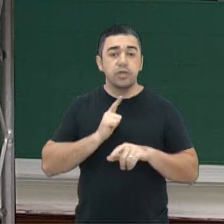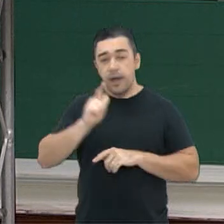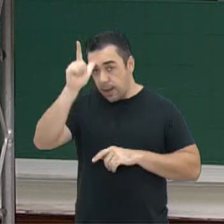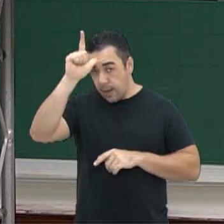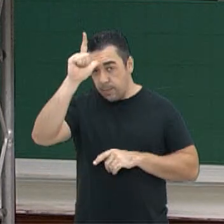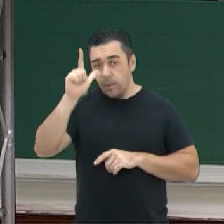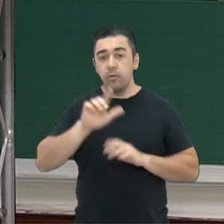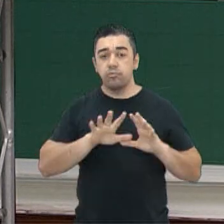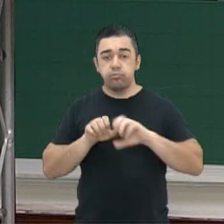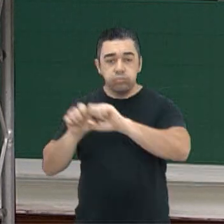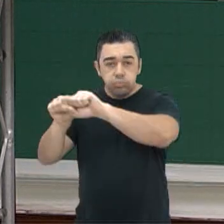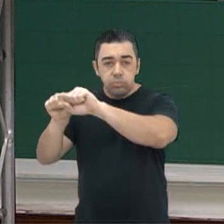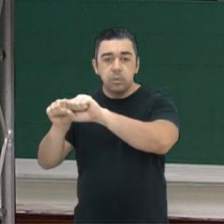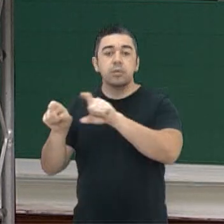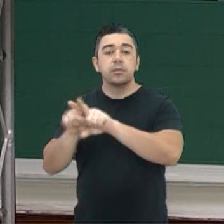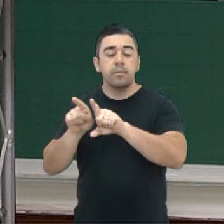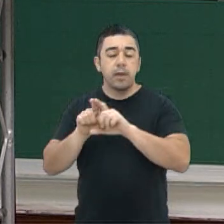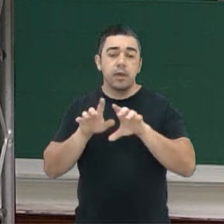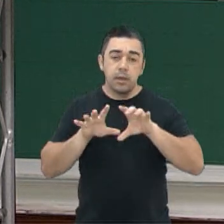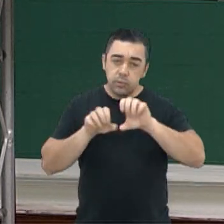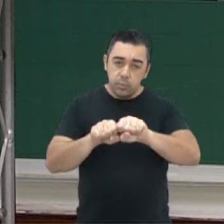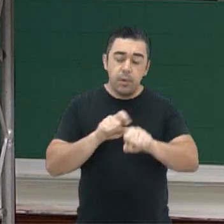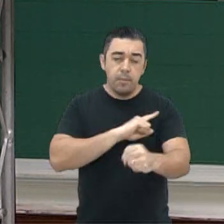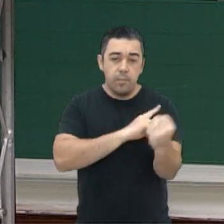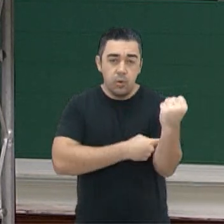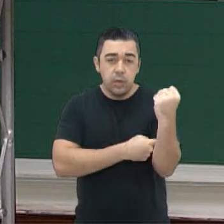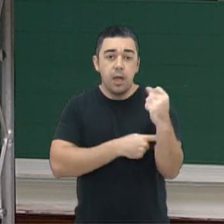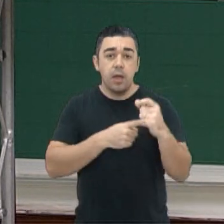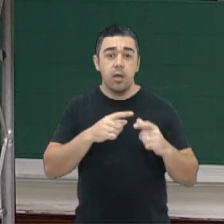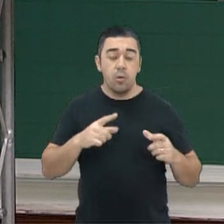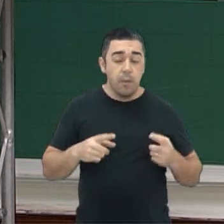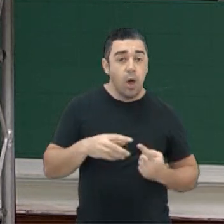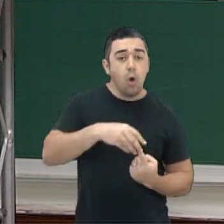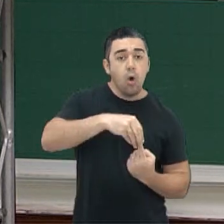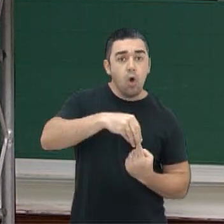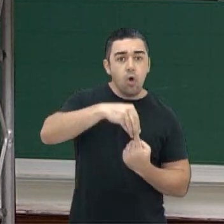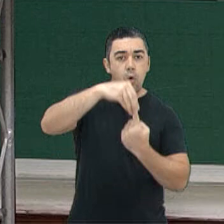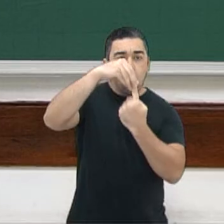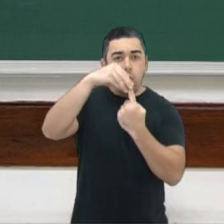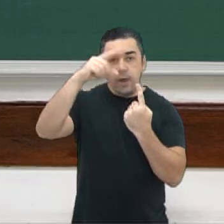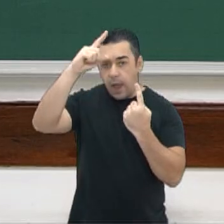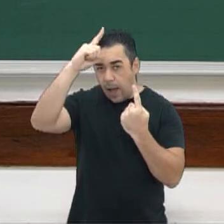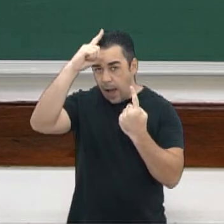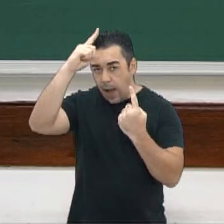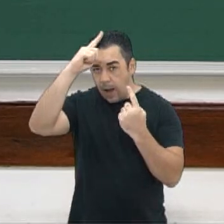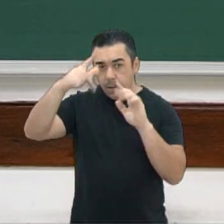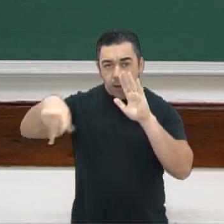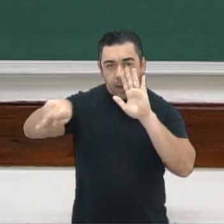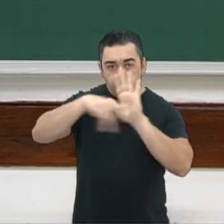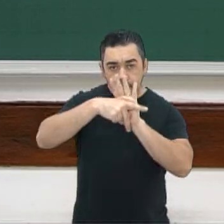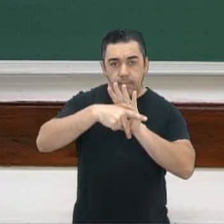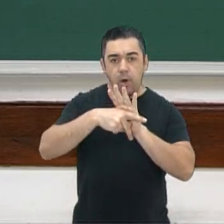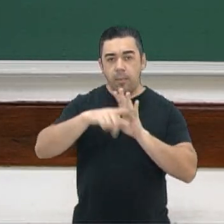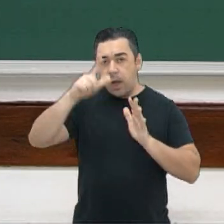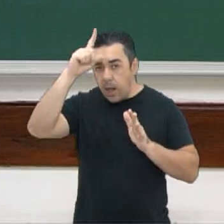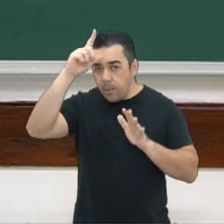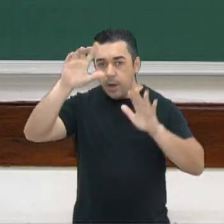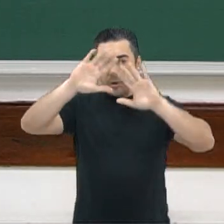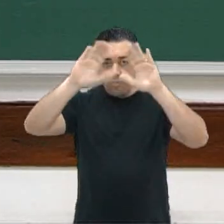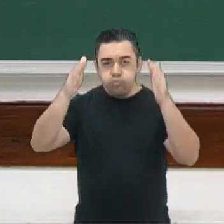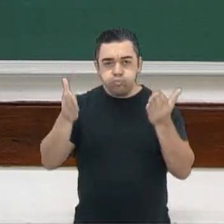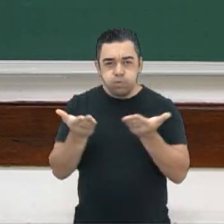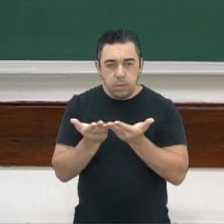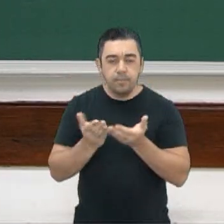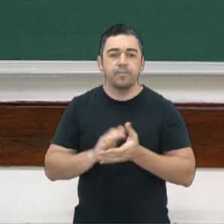ali. Invadir e dominar a Polônia, criaria uma Alemanha para os alemães. Tinha essa famosa frase, Alemanha para os alemães. E a próxima,